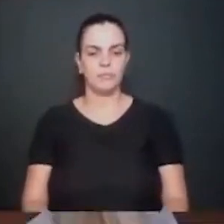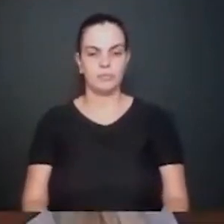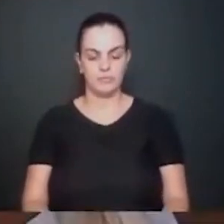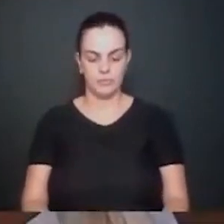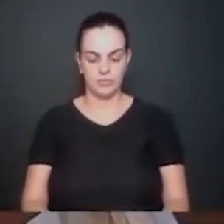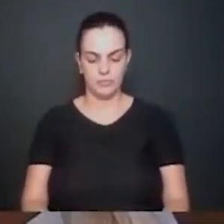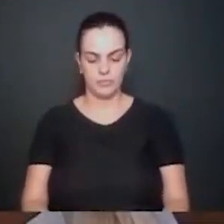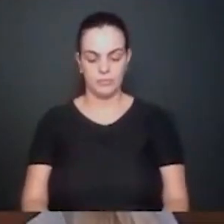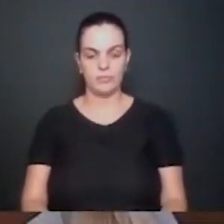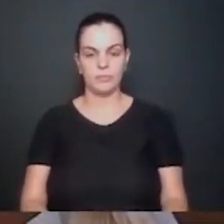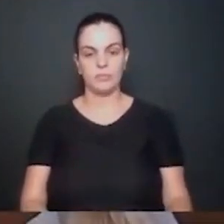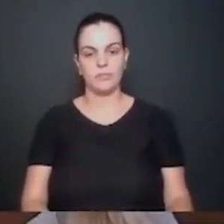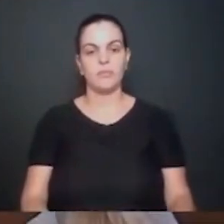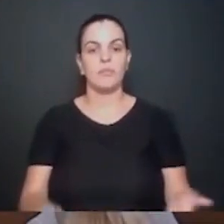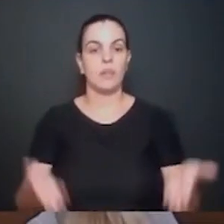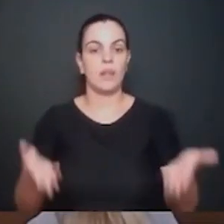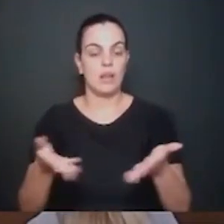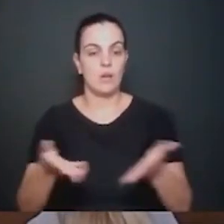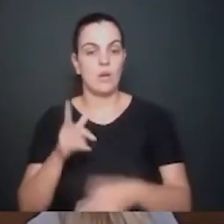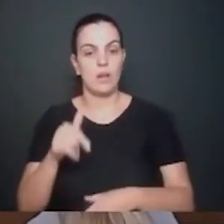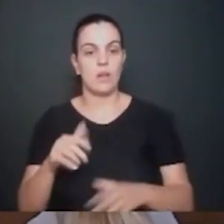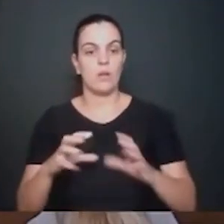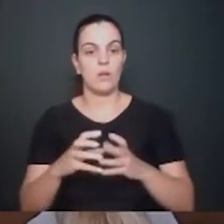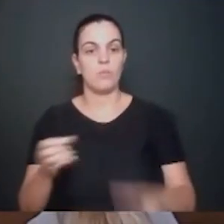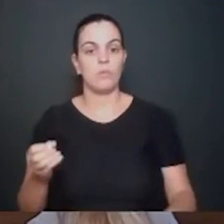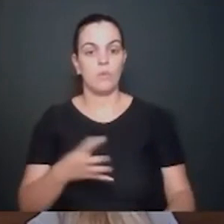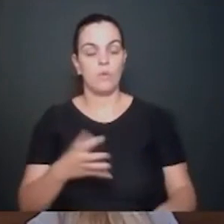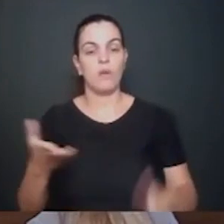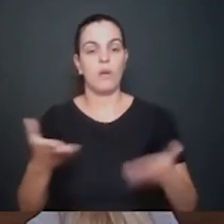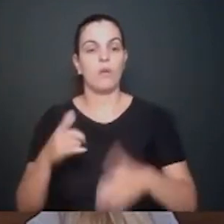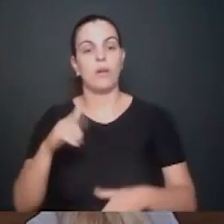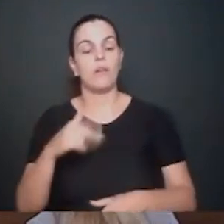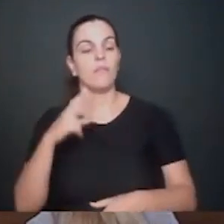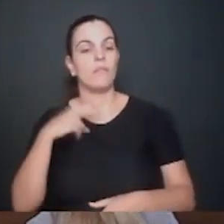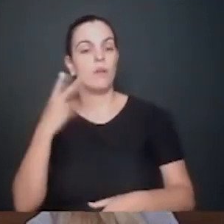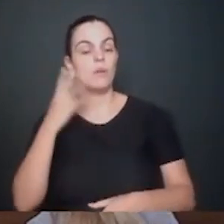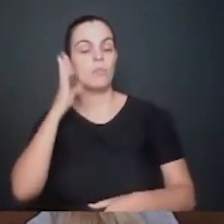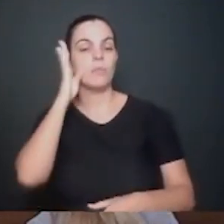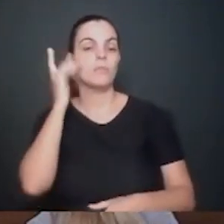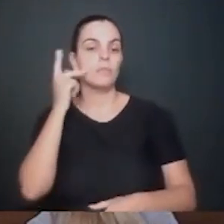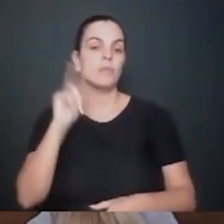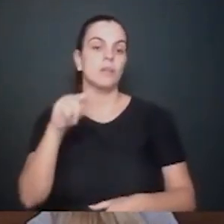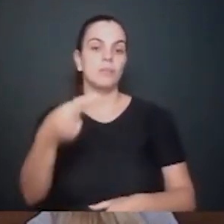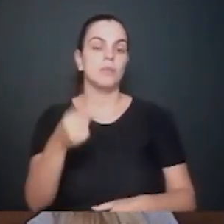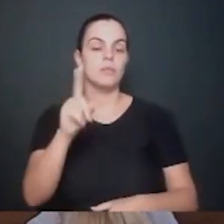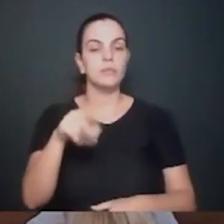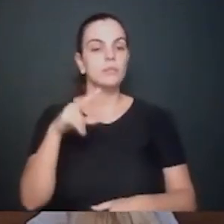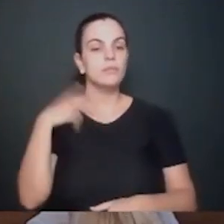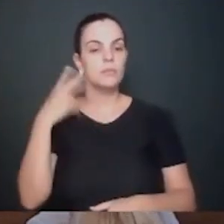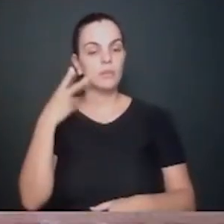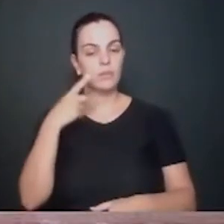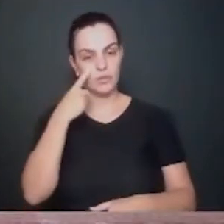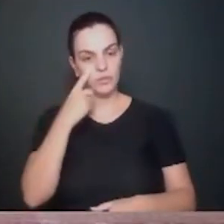Então, nós vamos agora abrir um novo bloco. Nós temos inscrito o vereador Bruno Pessutti, na sequência, a vereadora Jorge Prates. Muito obrigado, senhor